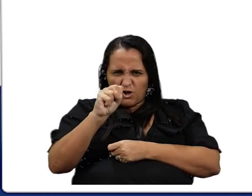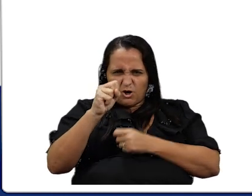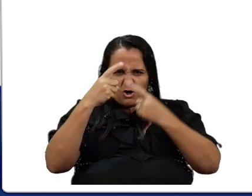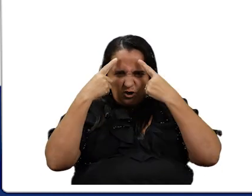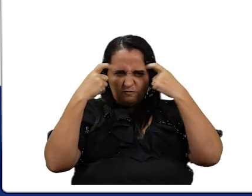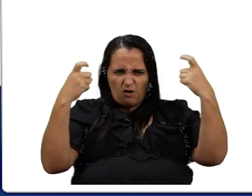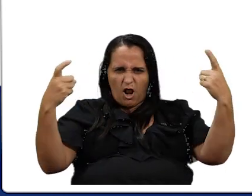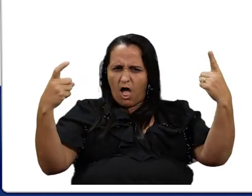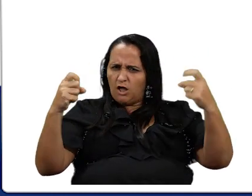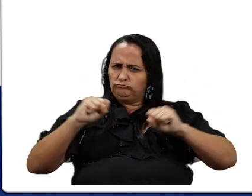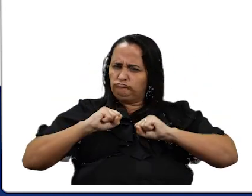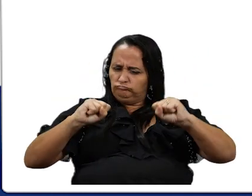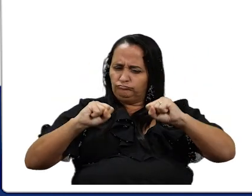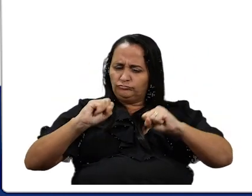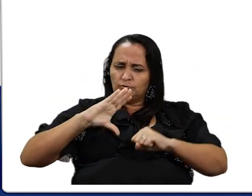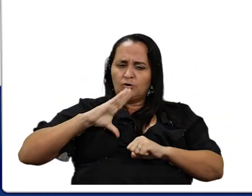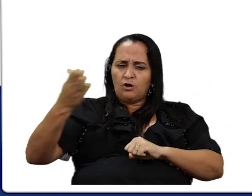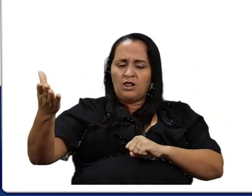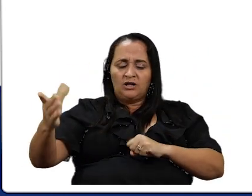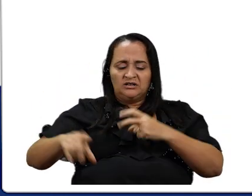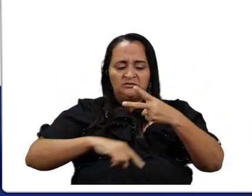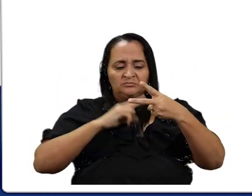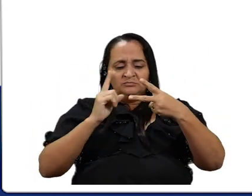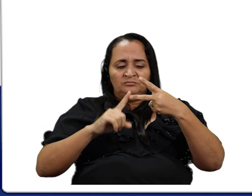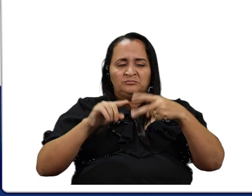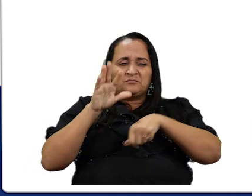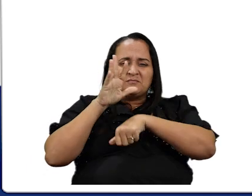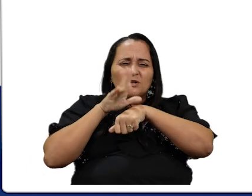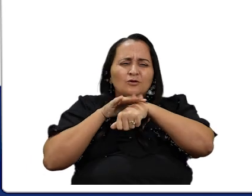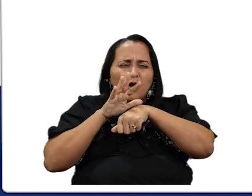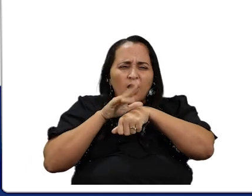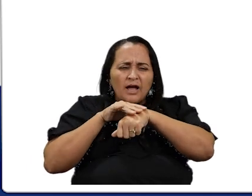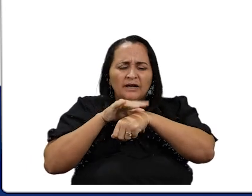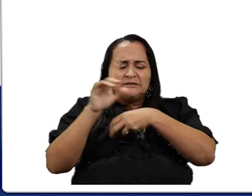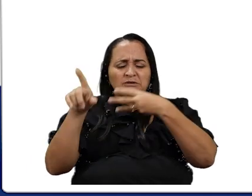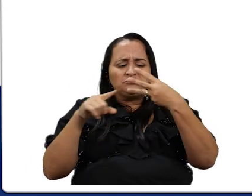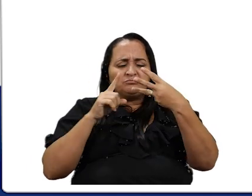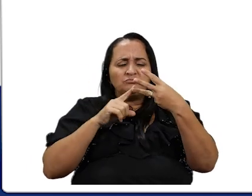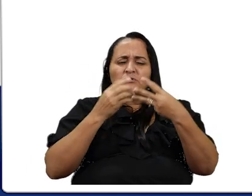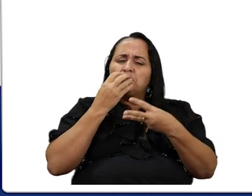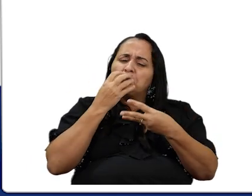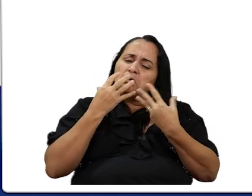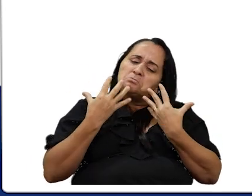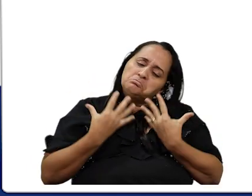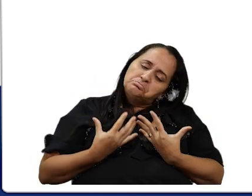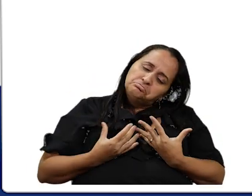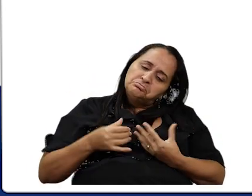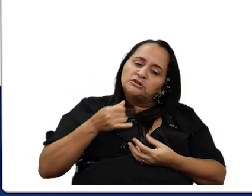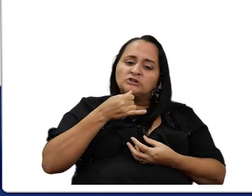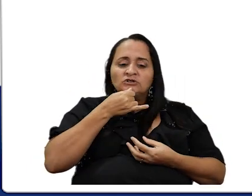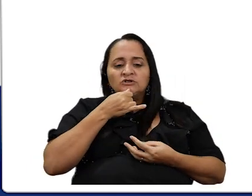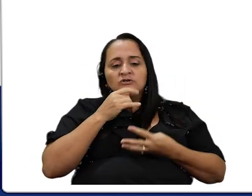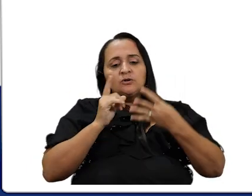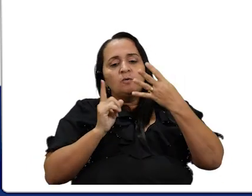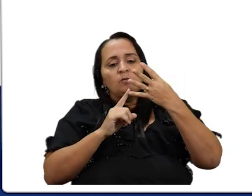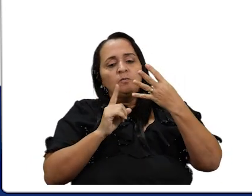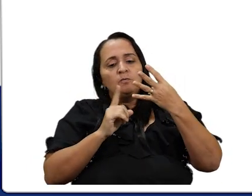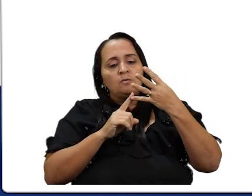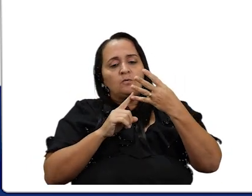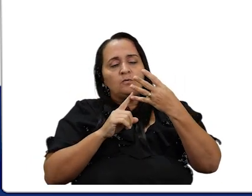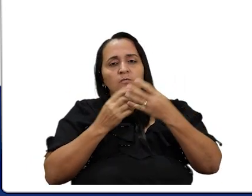Um cão de caça doente? Um cão de caça desanimado? Ou um cão de